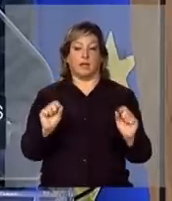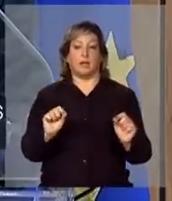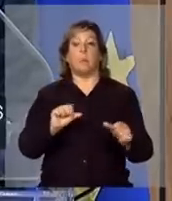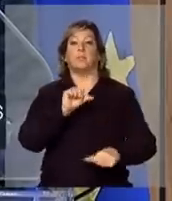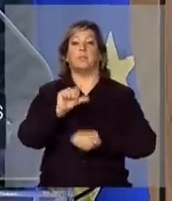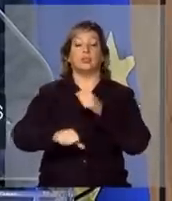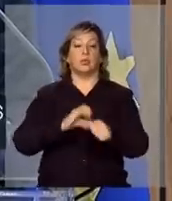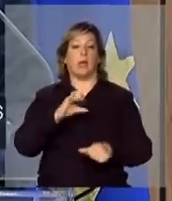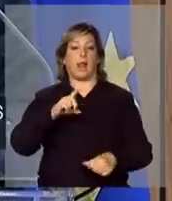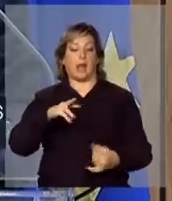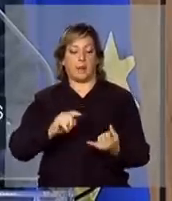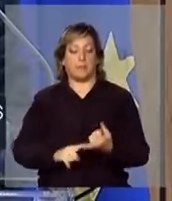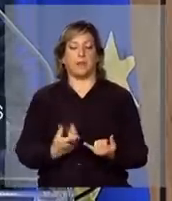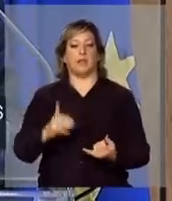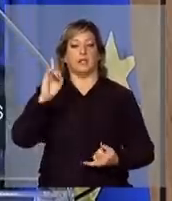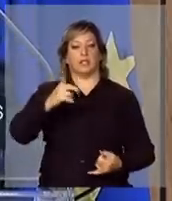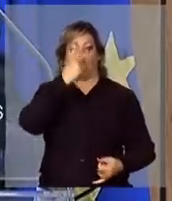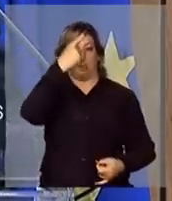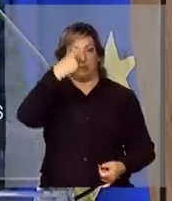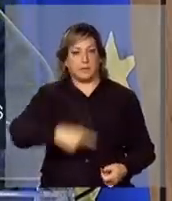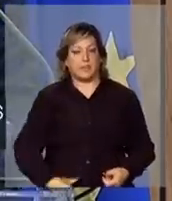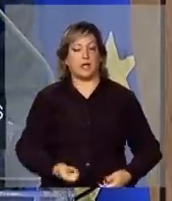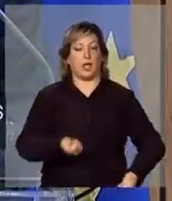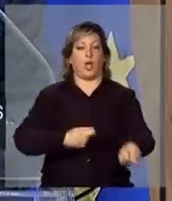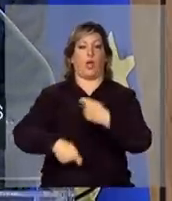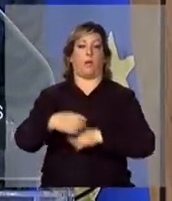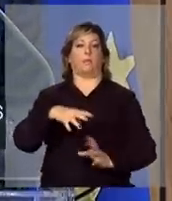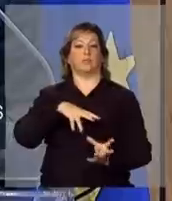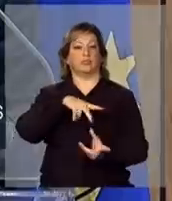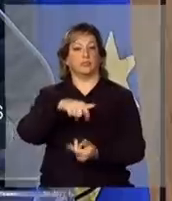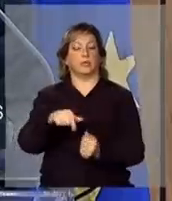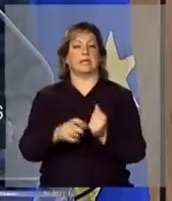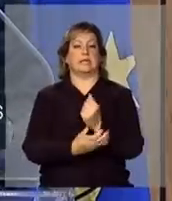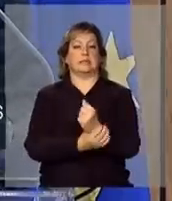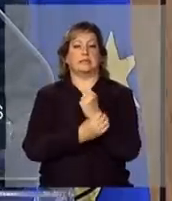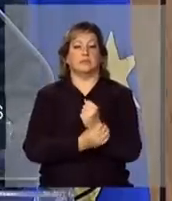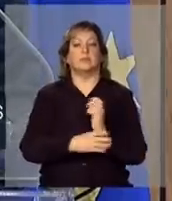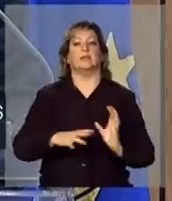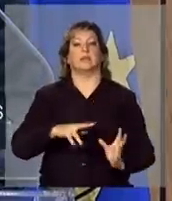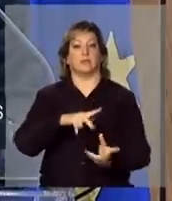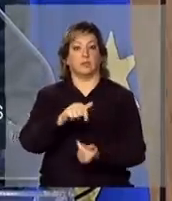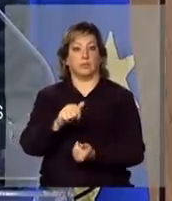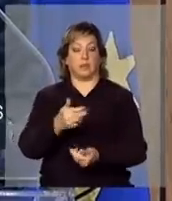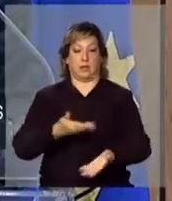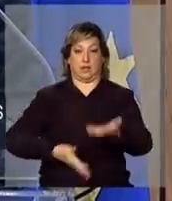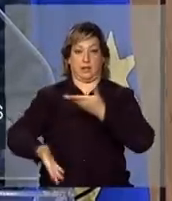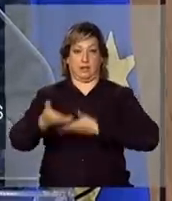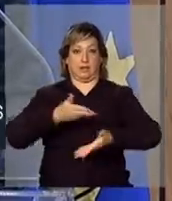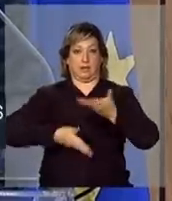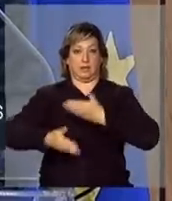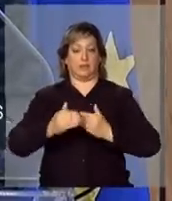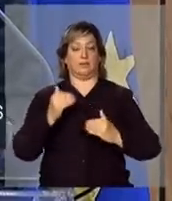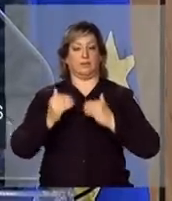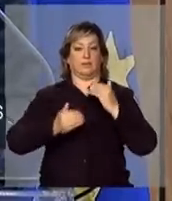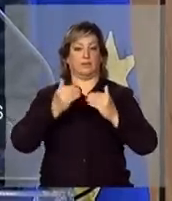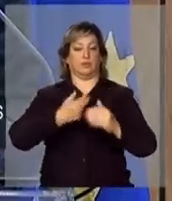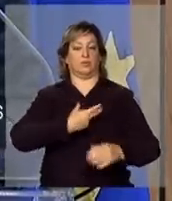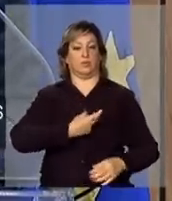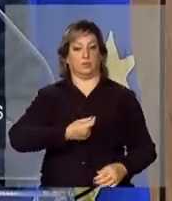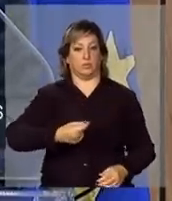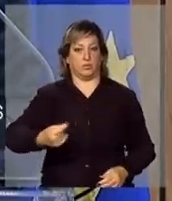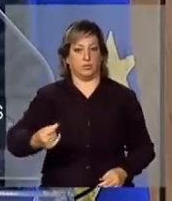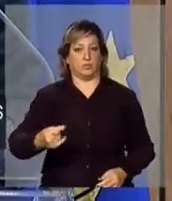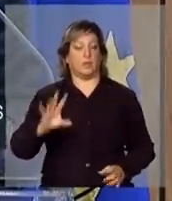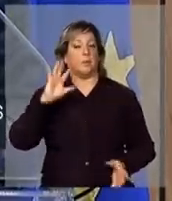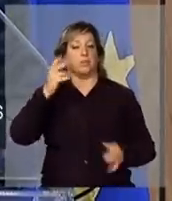climáticas, direitos humanos, comércio mundial ou segurança internacional. Em relação ao desenvolvimento sustentável e às